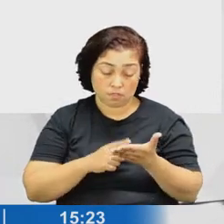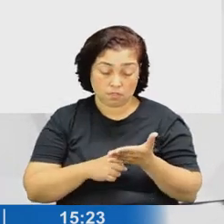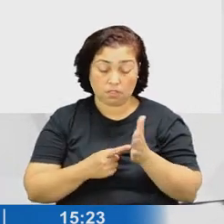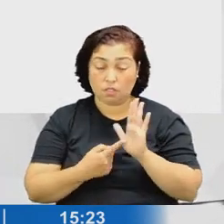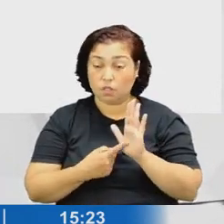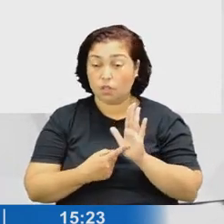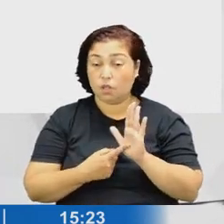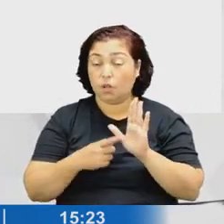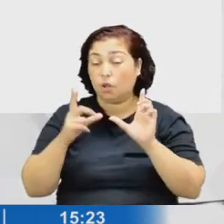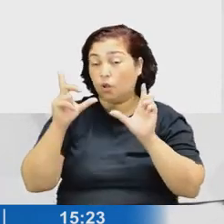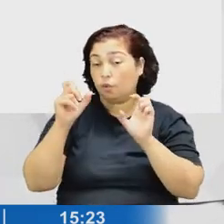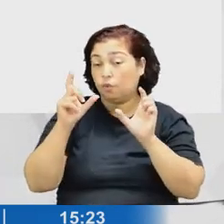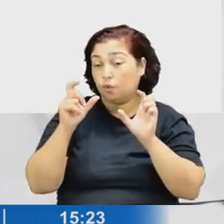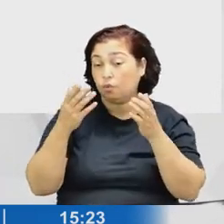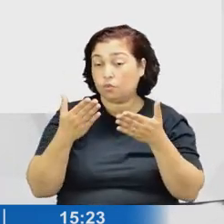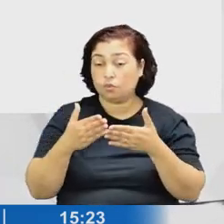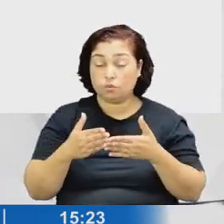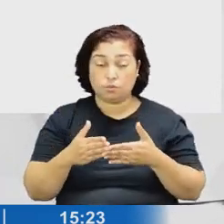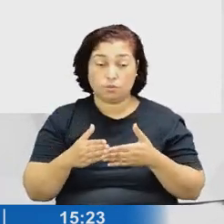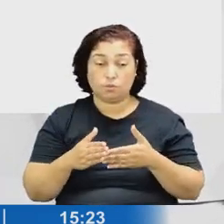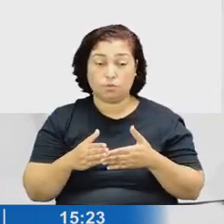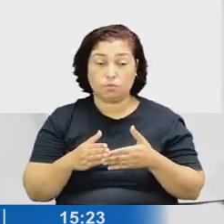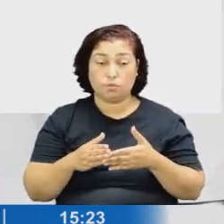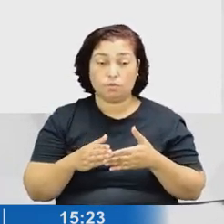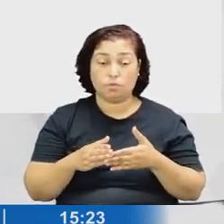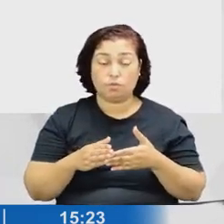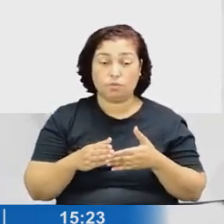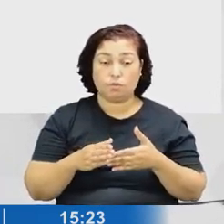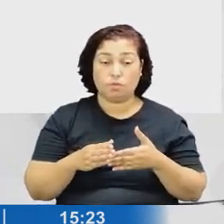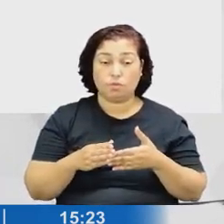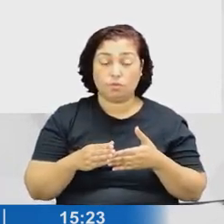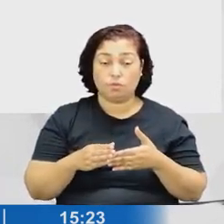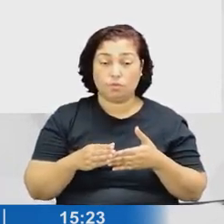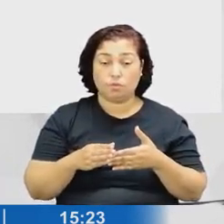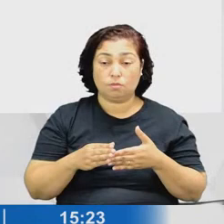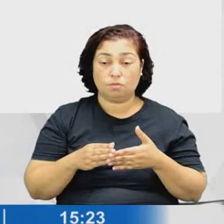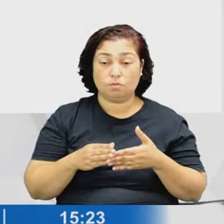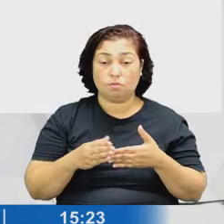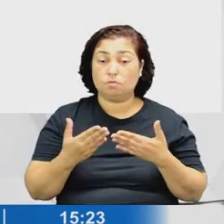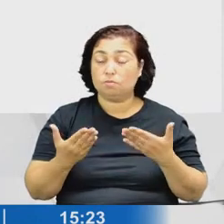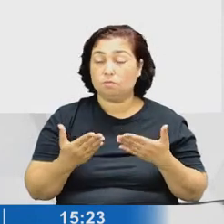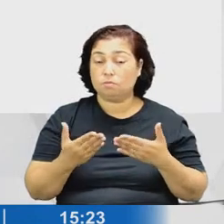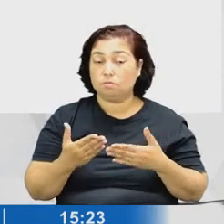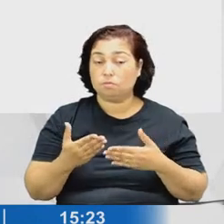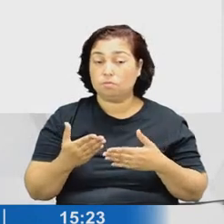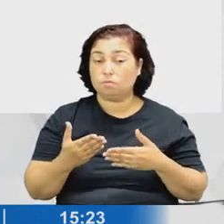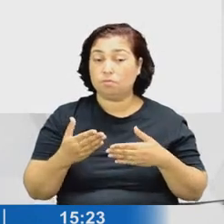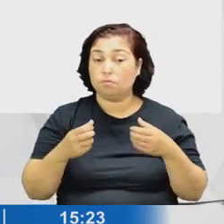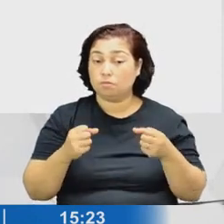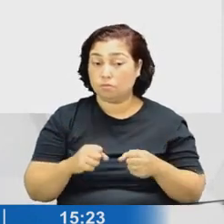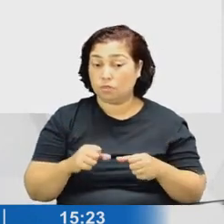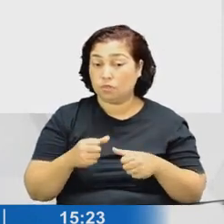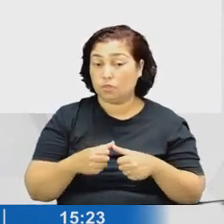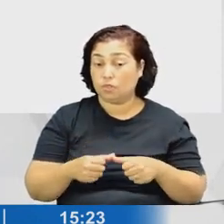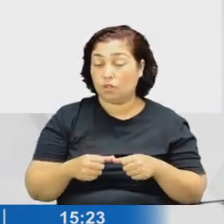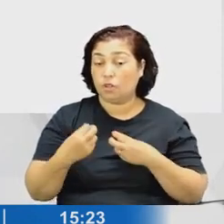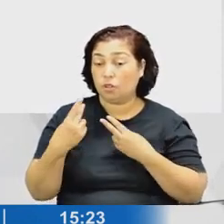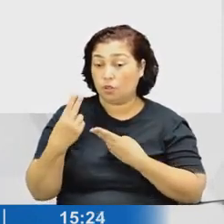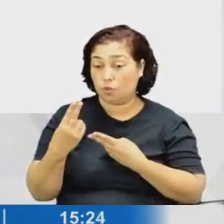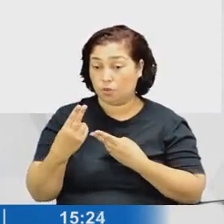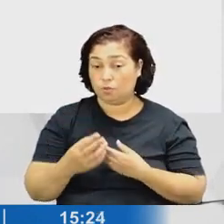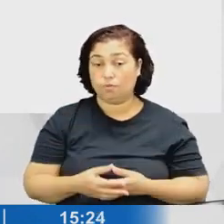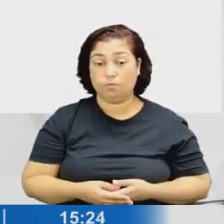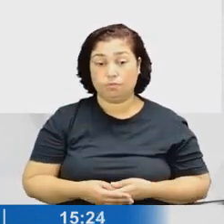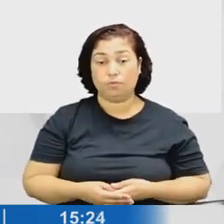fotozinha Pousada abraçando alguém tal só isso daí é isso que as pessoas correm na internet entendeu então não pode ficar todo mundo igual se não Deus nos acuda